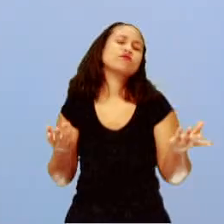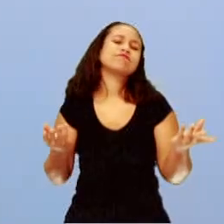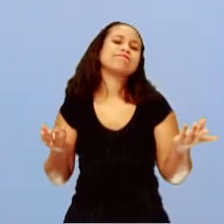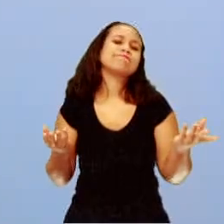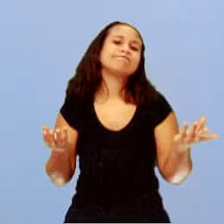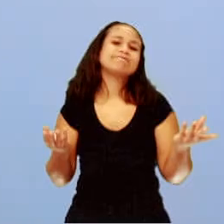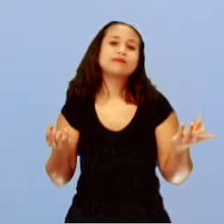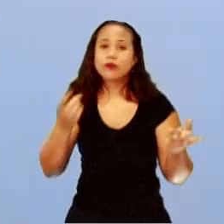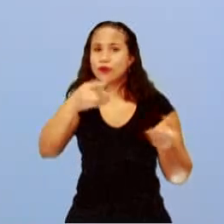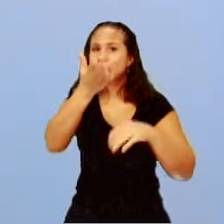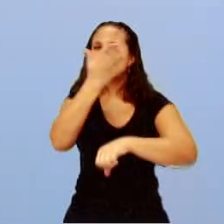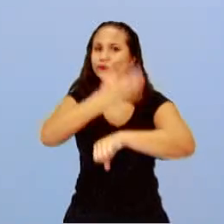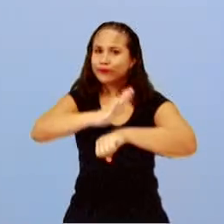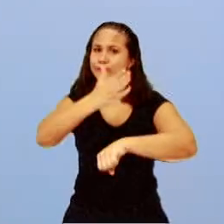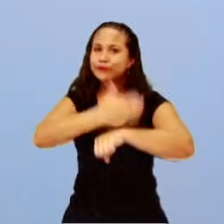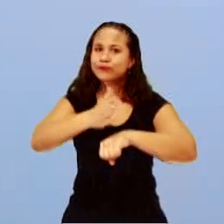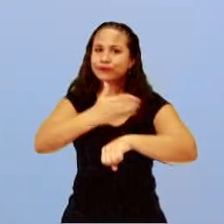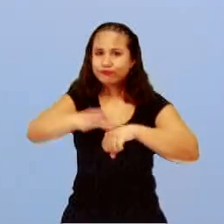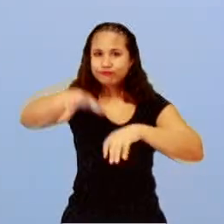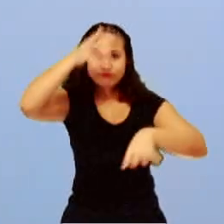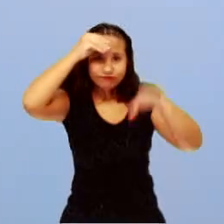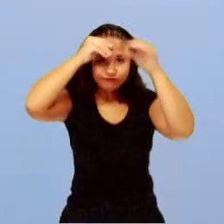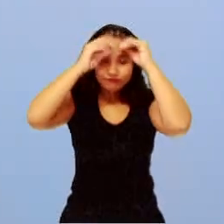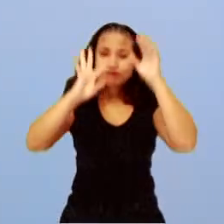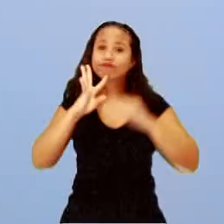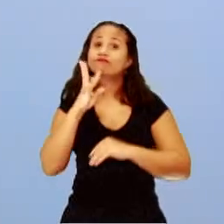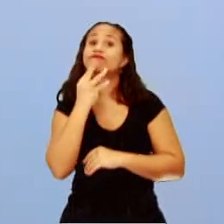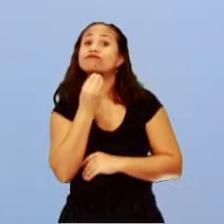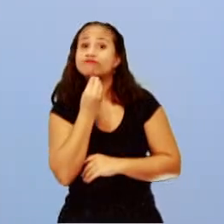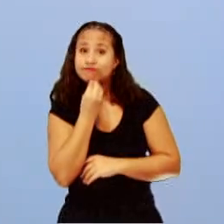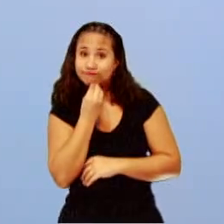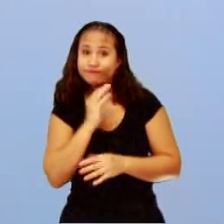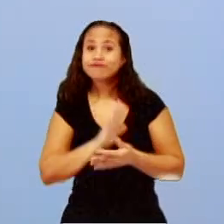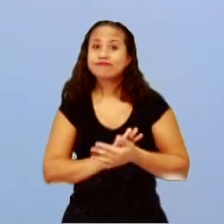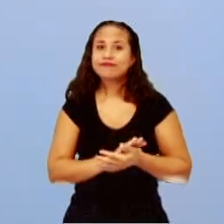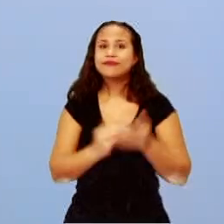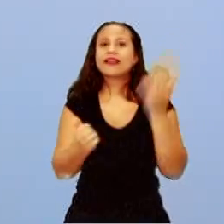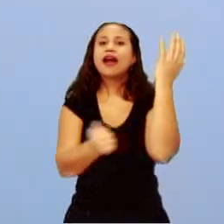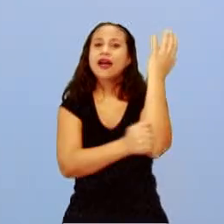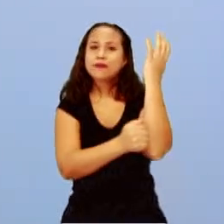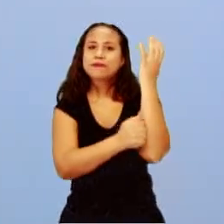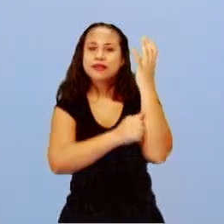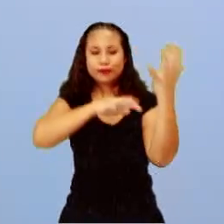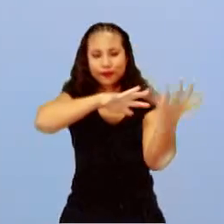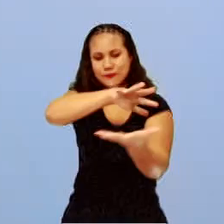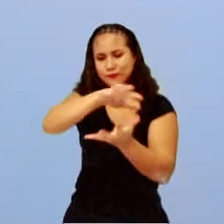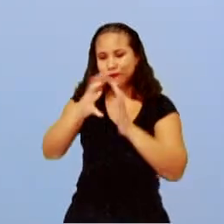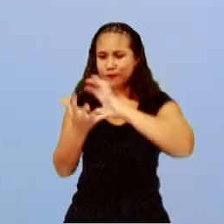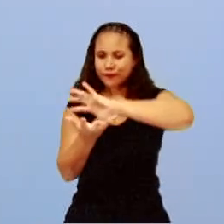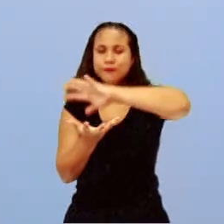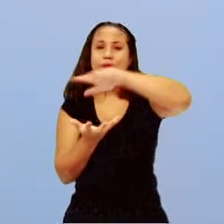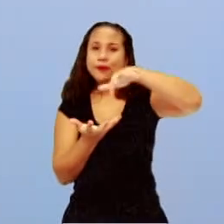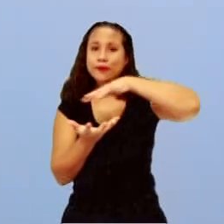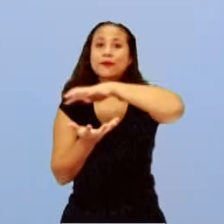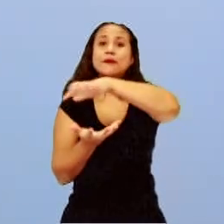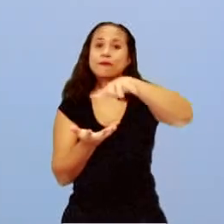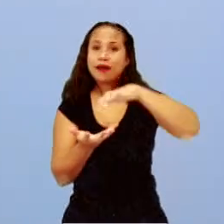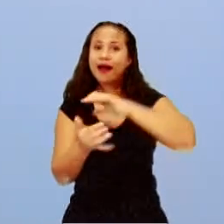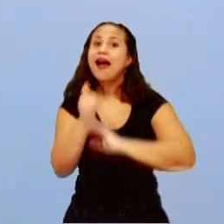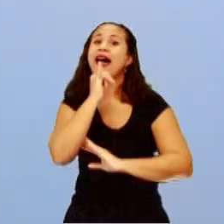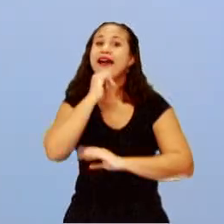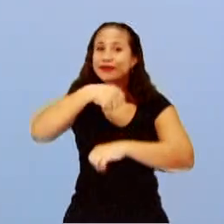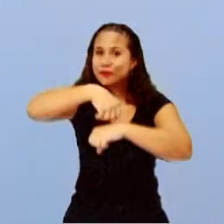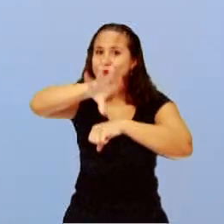que vocês exercitem esse conhecimento, tá, gente? Por exemplo, a madeira é biomassa. Isso é um exemplo que eu estou dando para